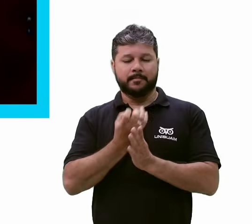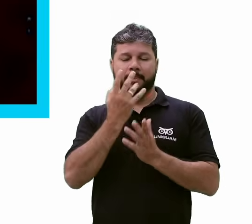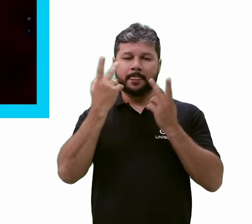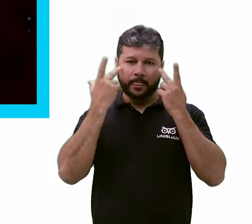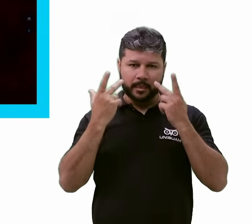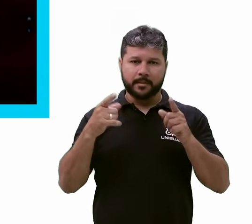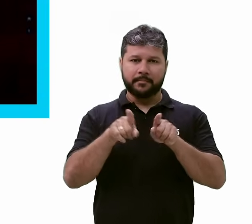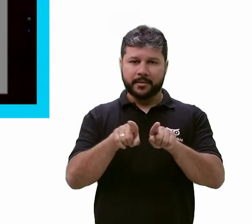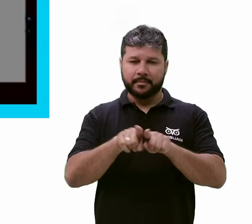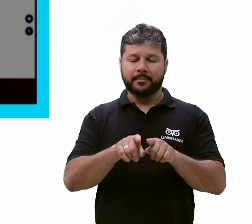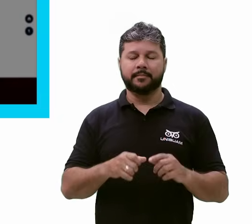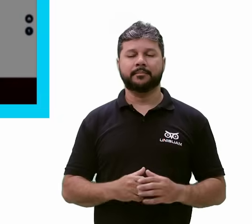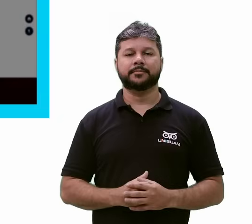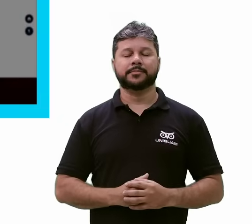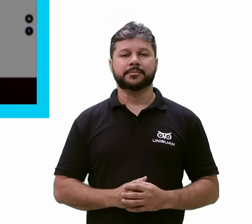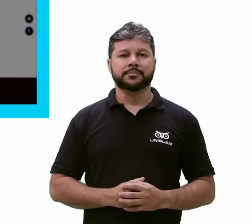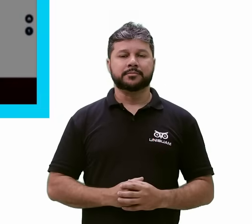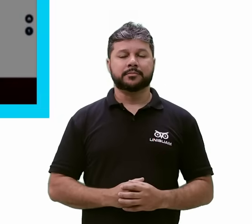tá?